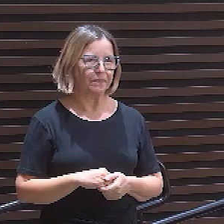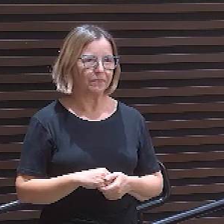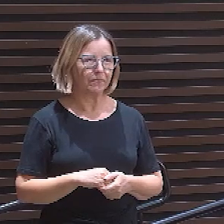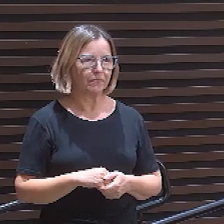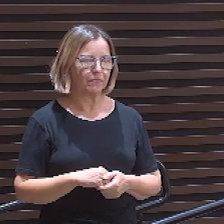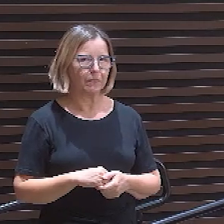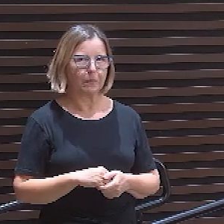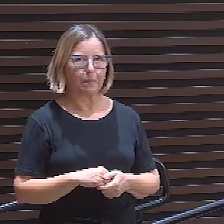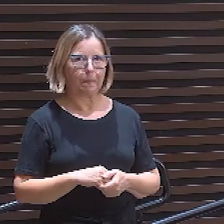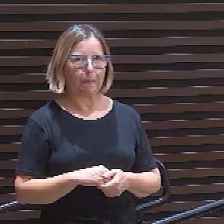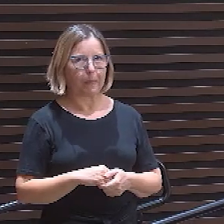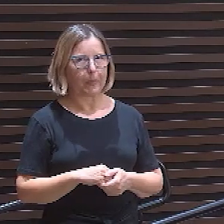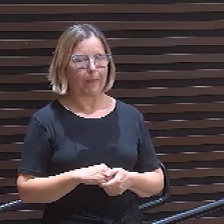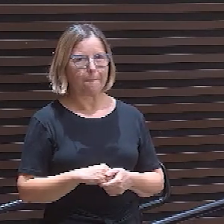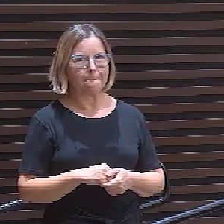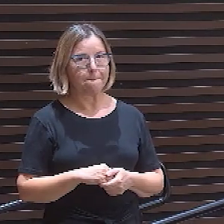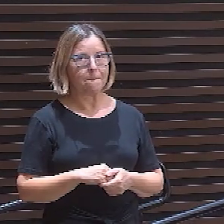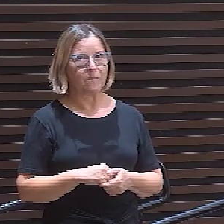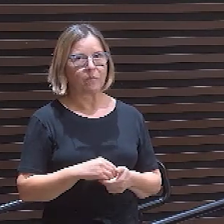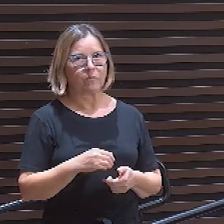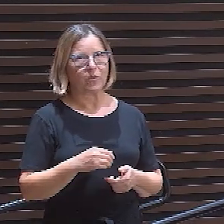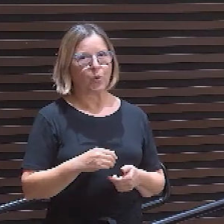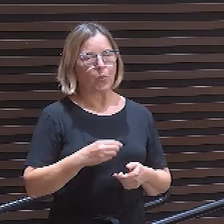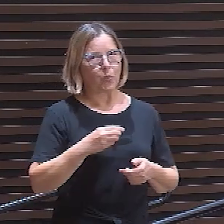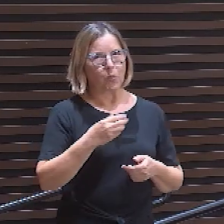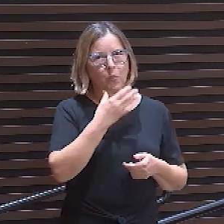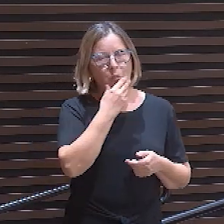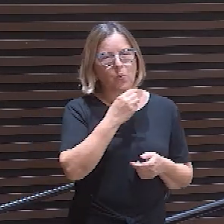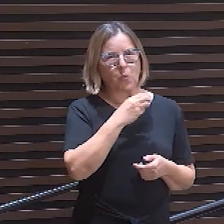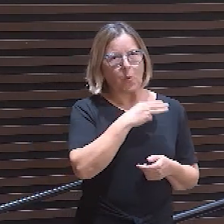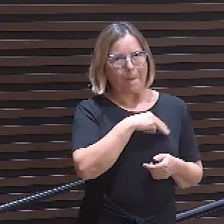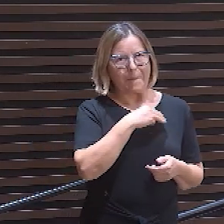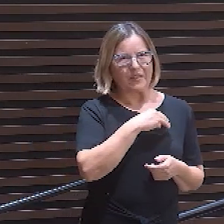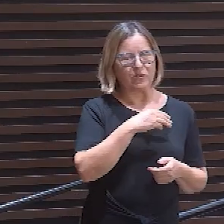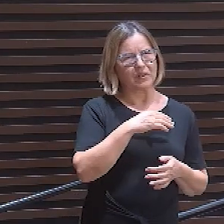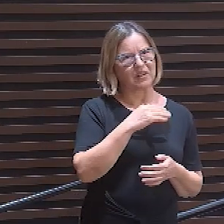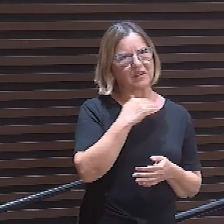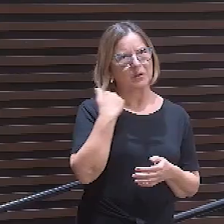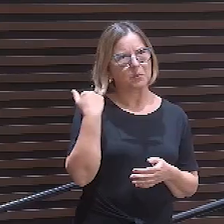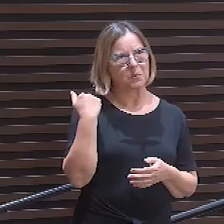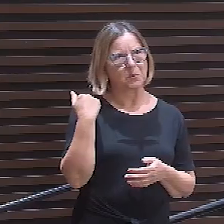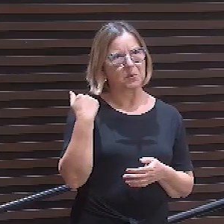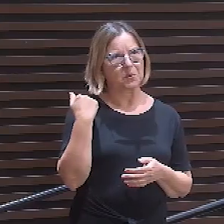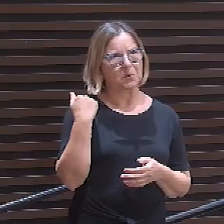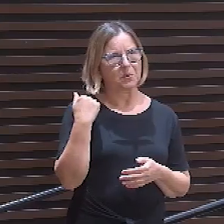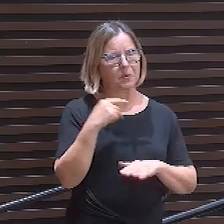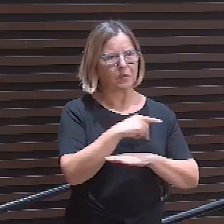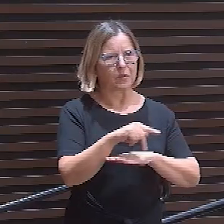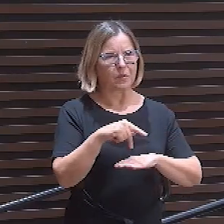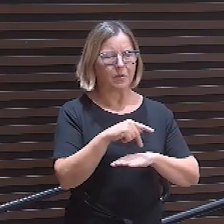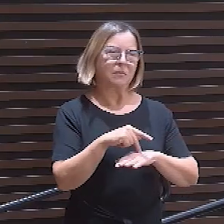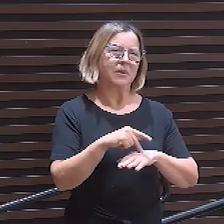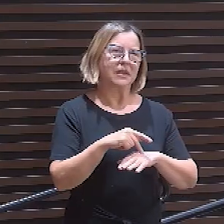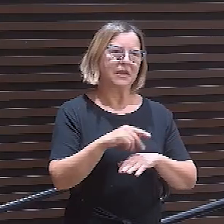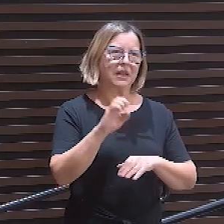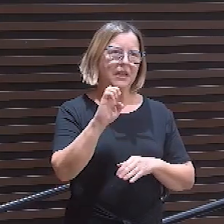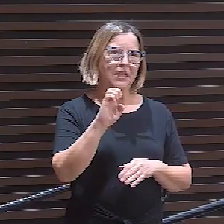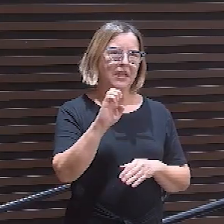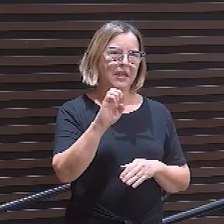Jim Elliot, um missionário que morreu no Equador tentando evangelizar